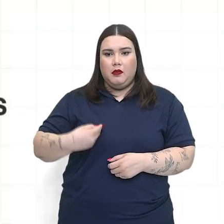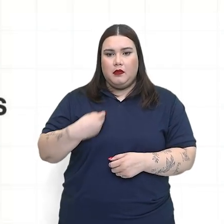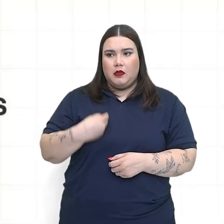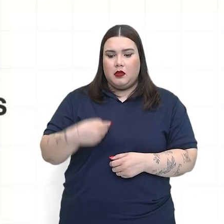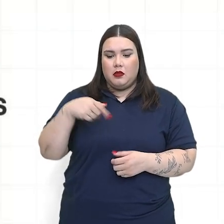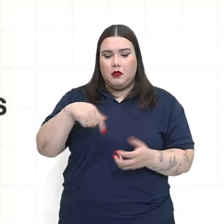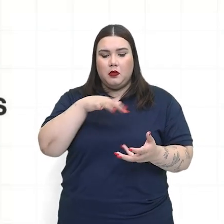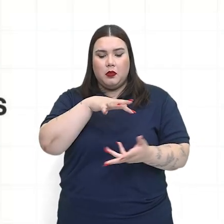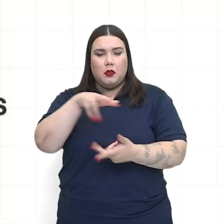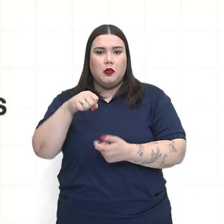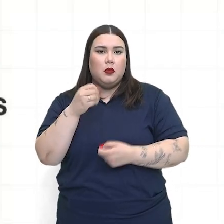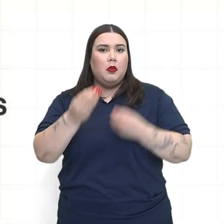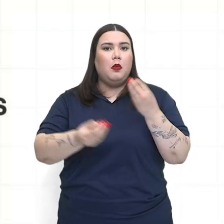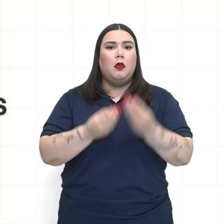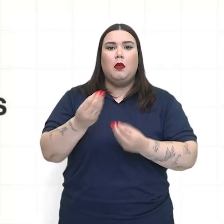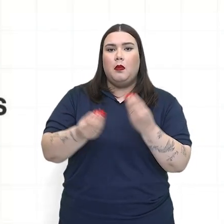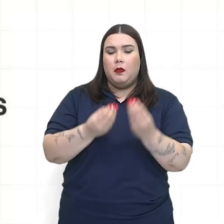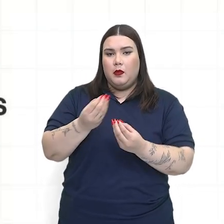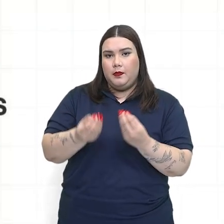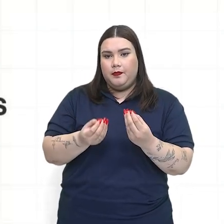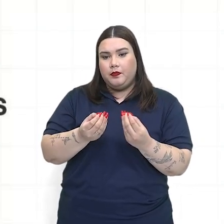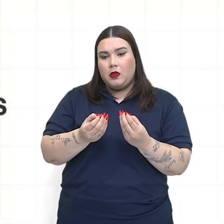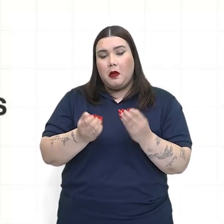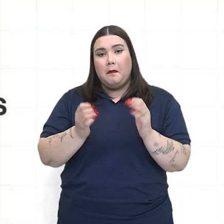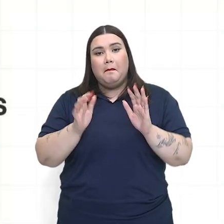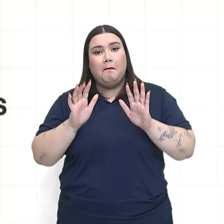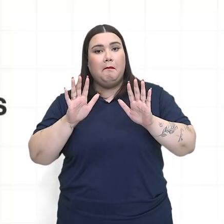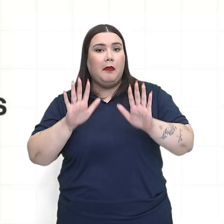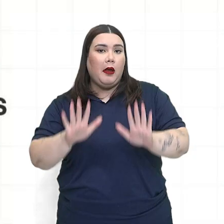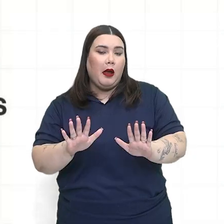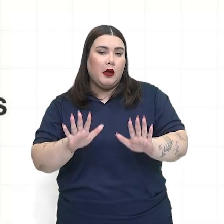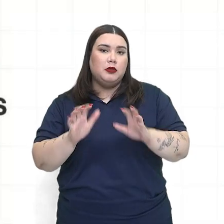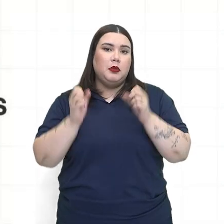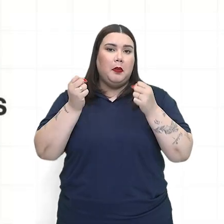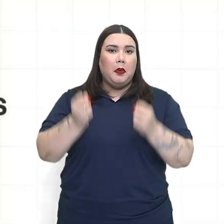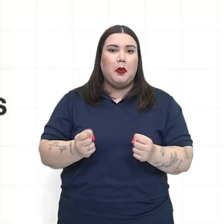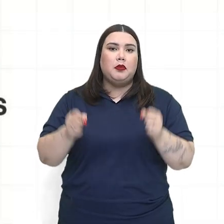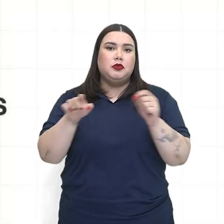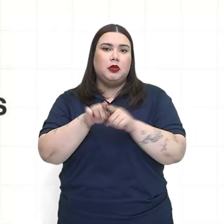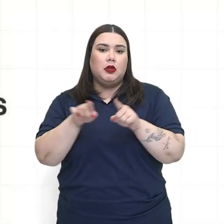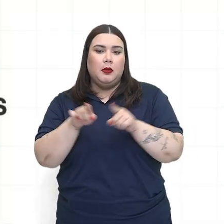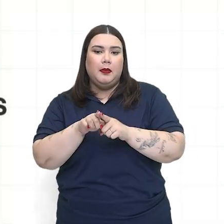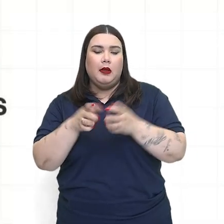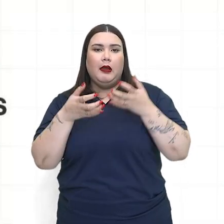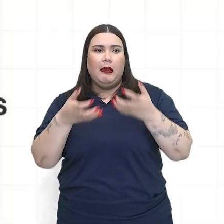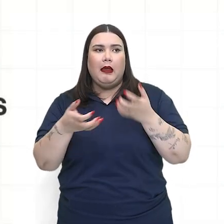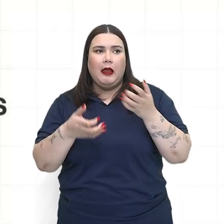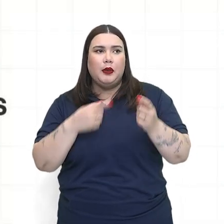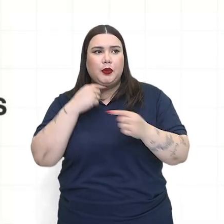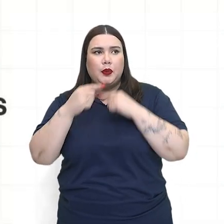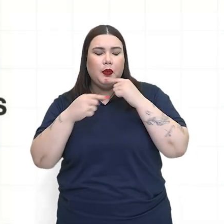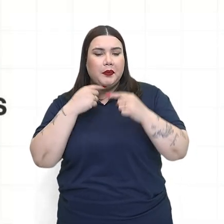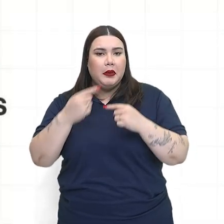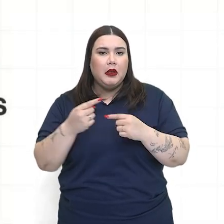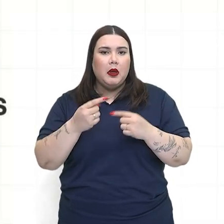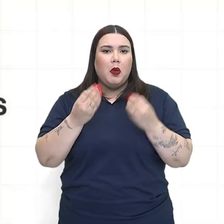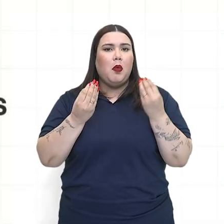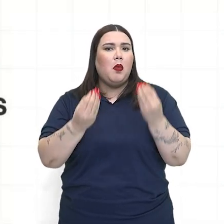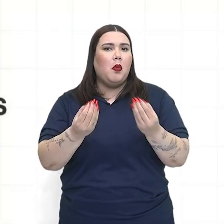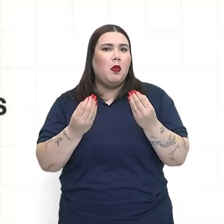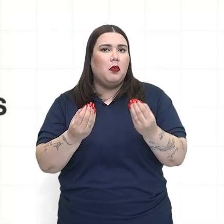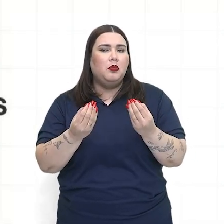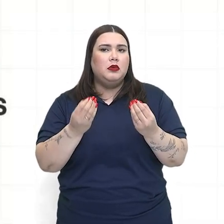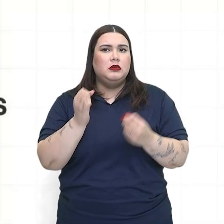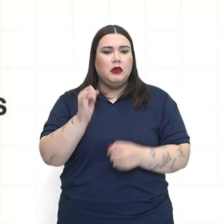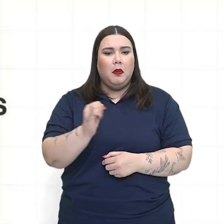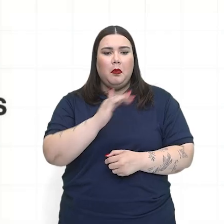nesse mundo. Por outro lado, ele também vai querer dar resposta sobre para onde